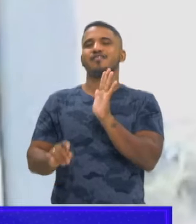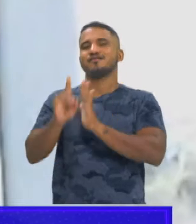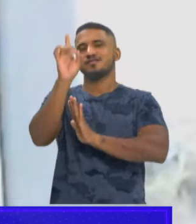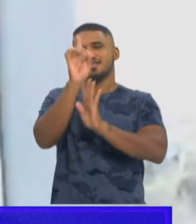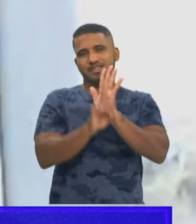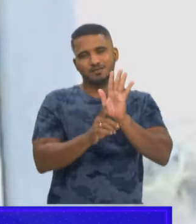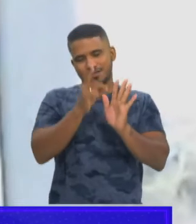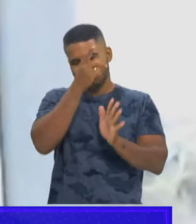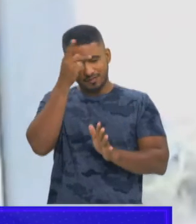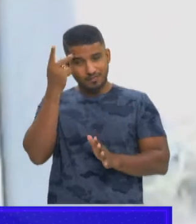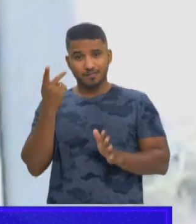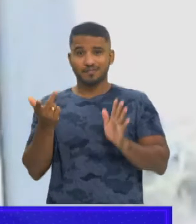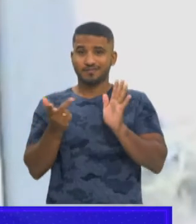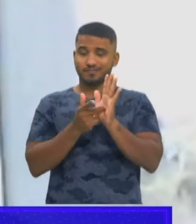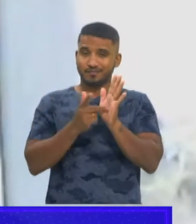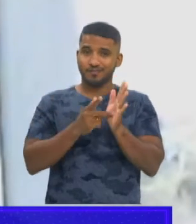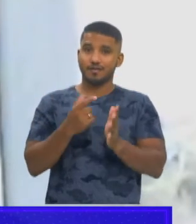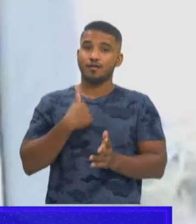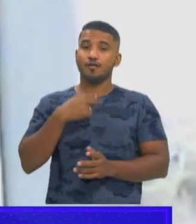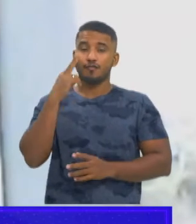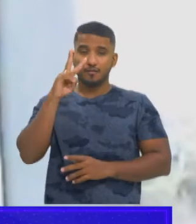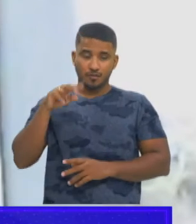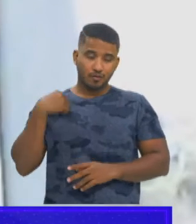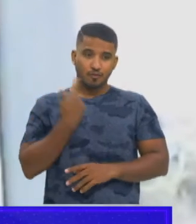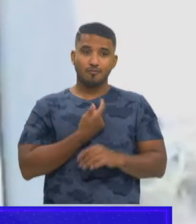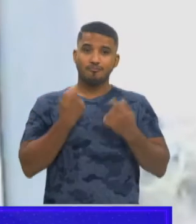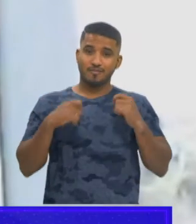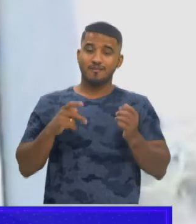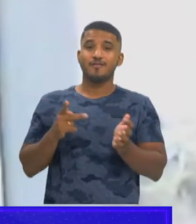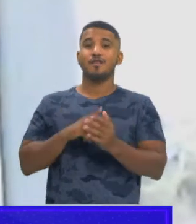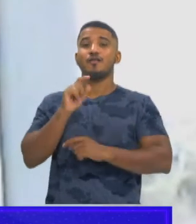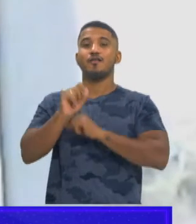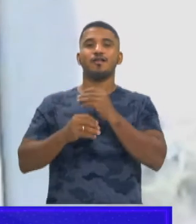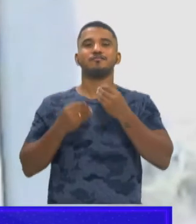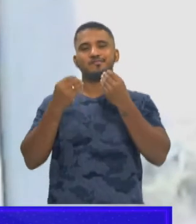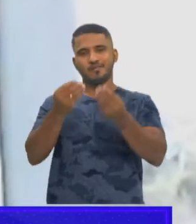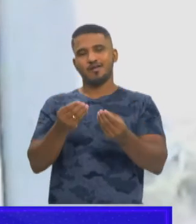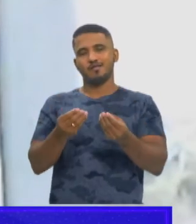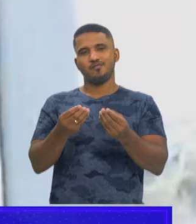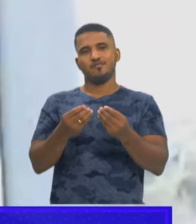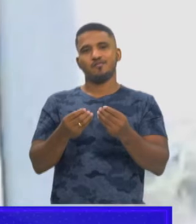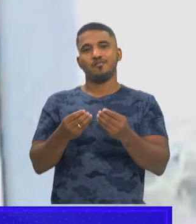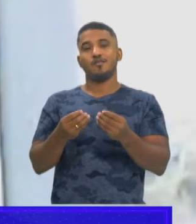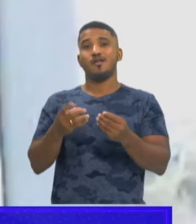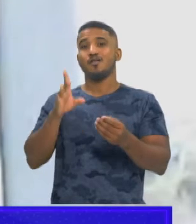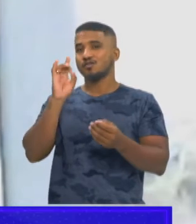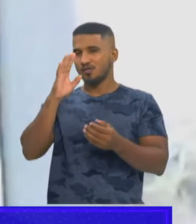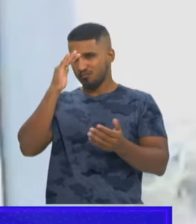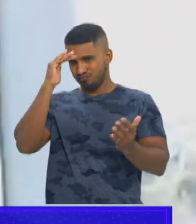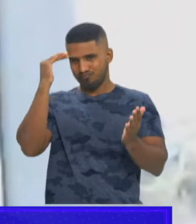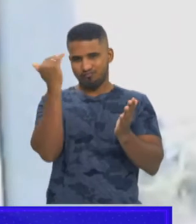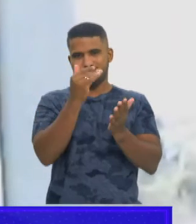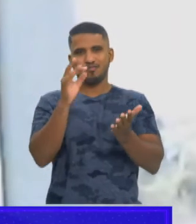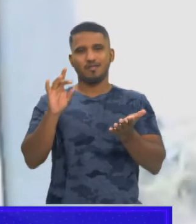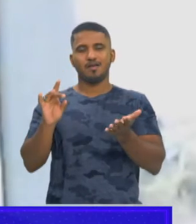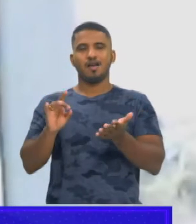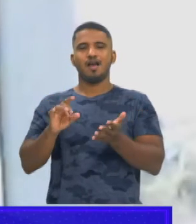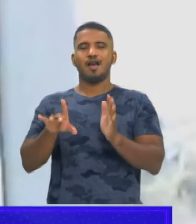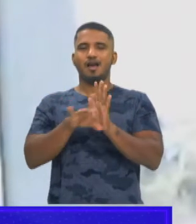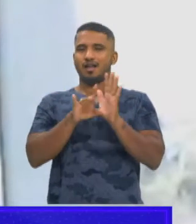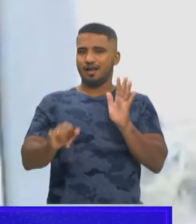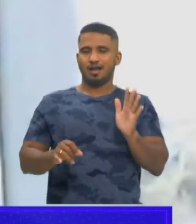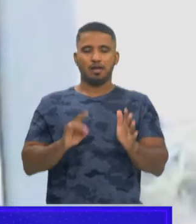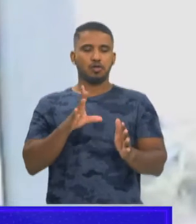tecnologia, justiça. Quer dizer, é uma lei bastante completa. Então, na verdade, eu vejo que